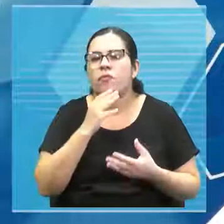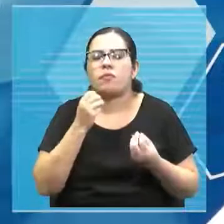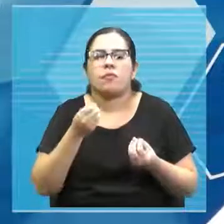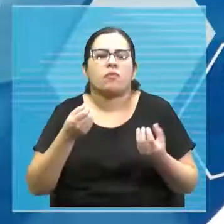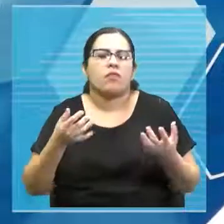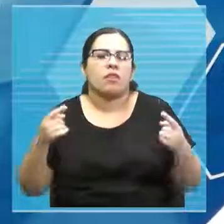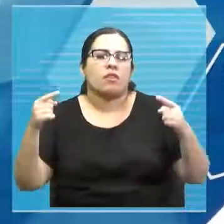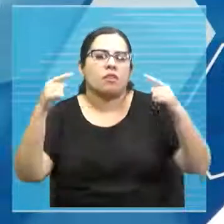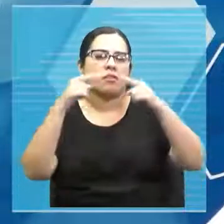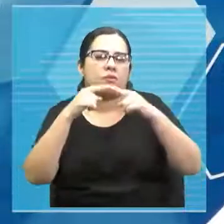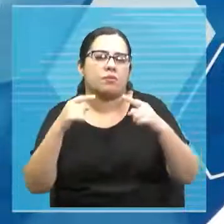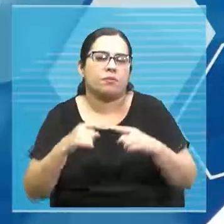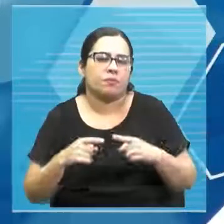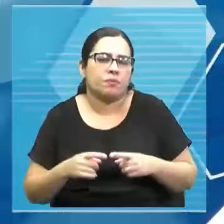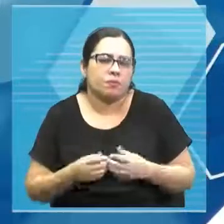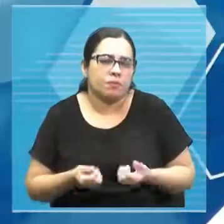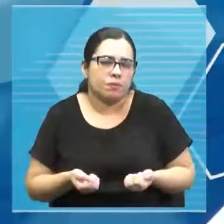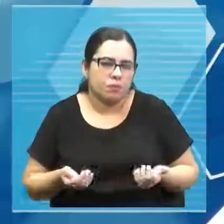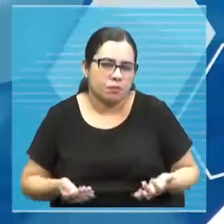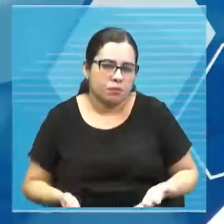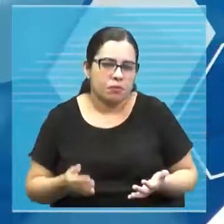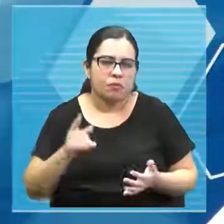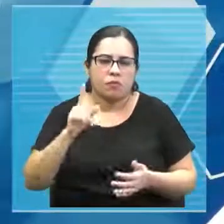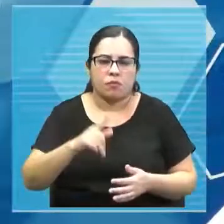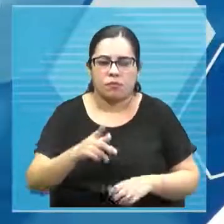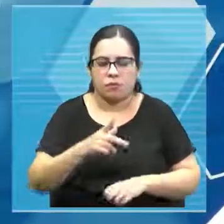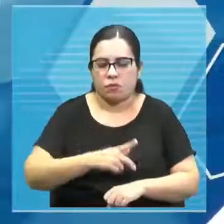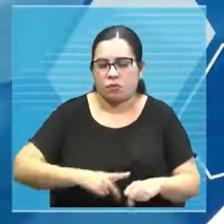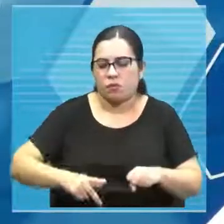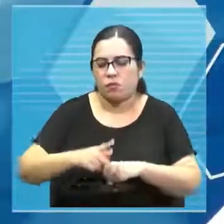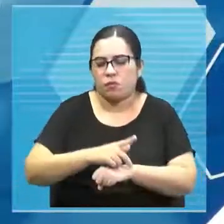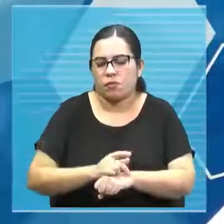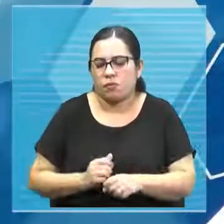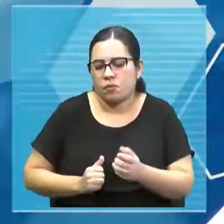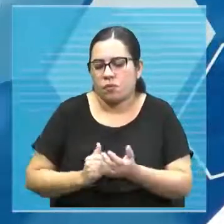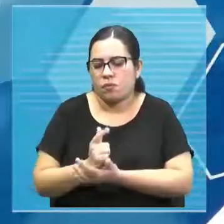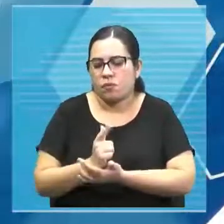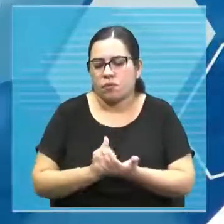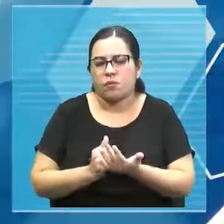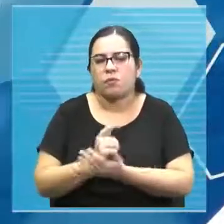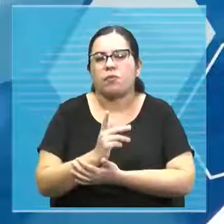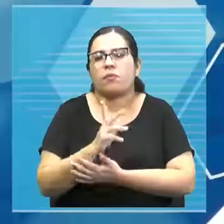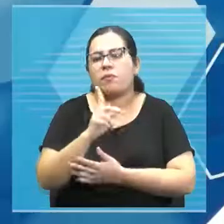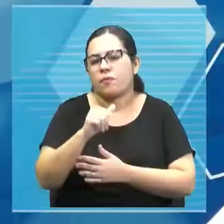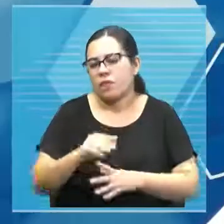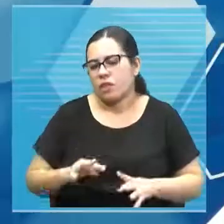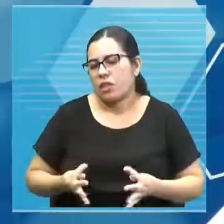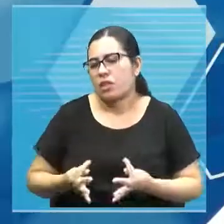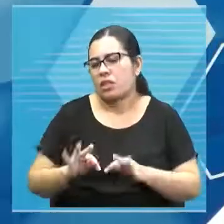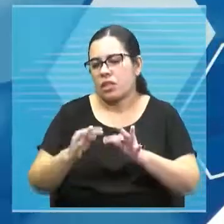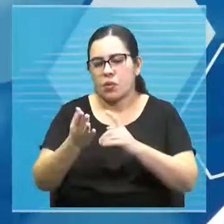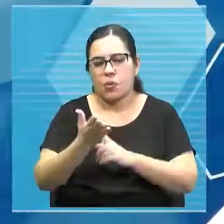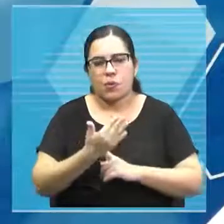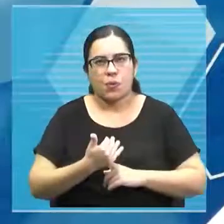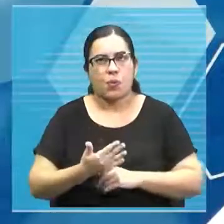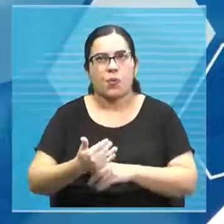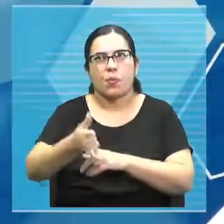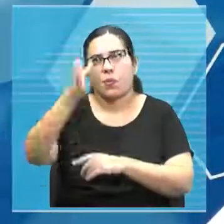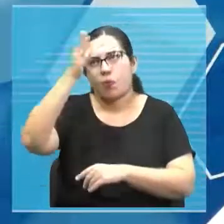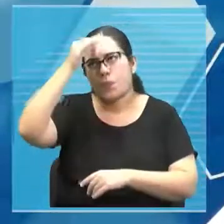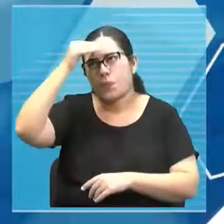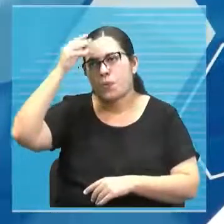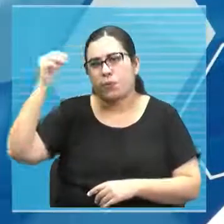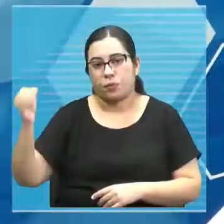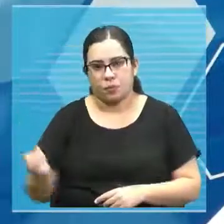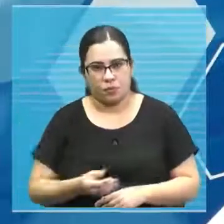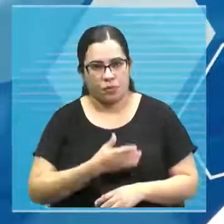como é que o Brasil se encaixa o Brasil se encaixa nos países consumidores de tecnologias e inovações e novos conhecimentos